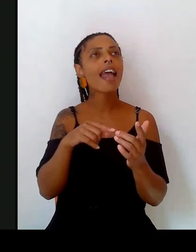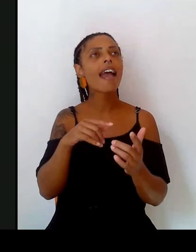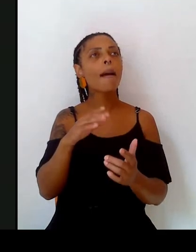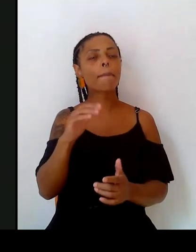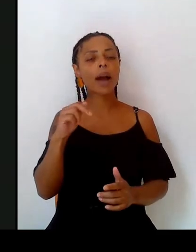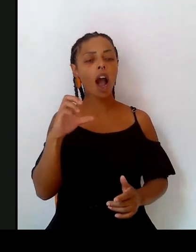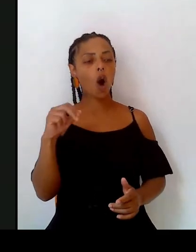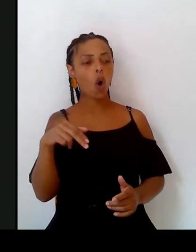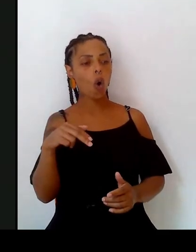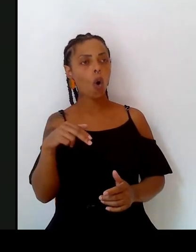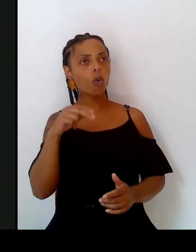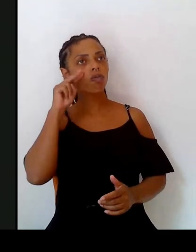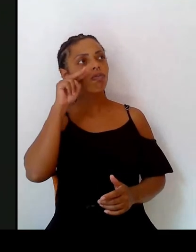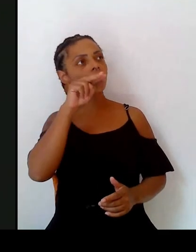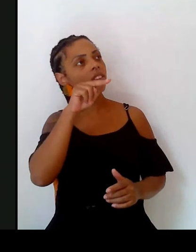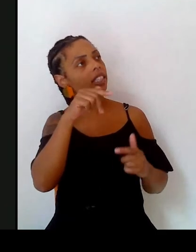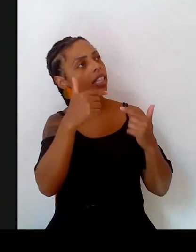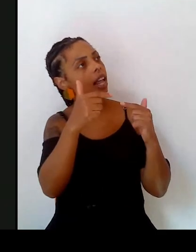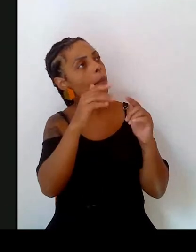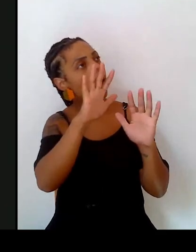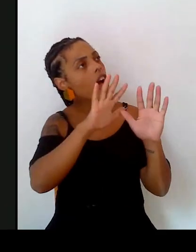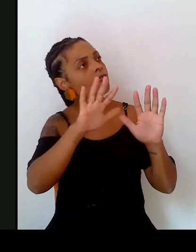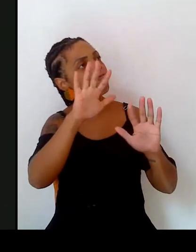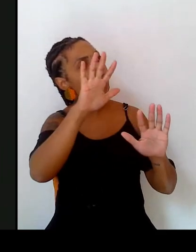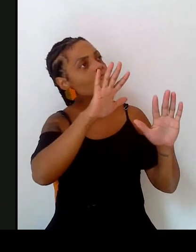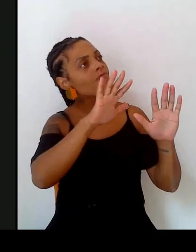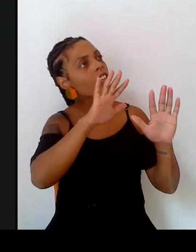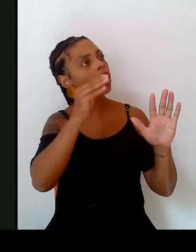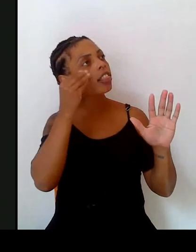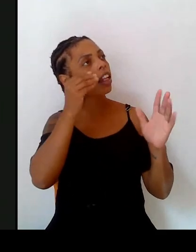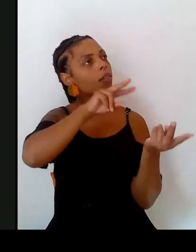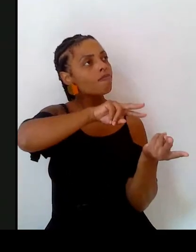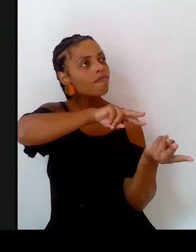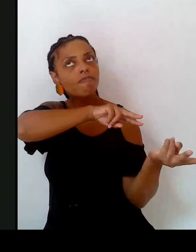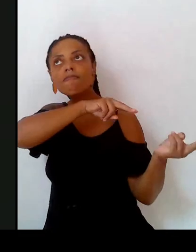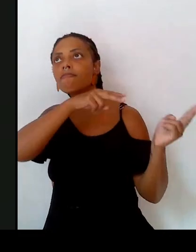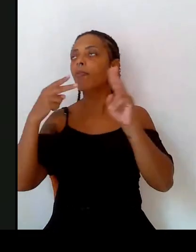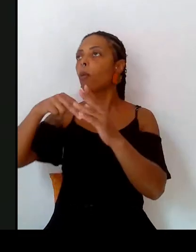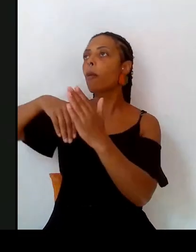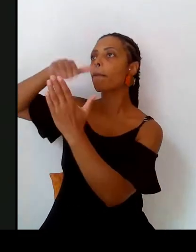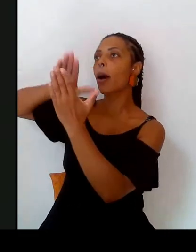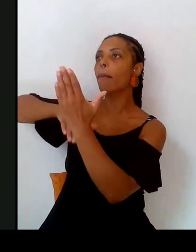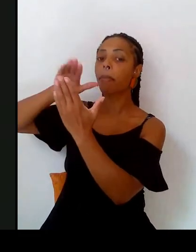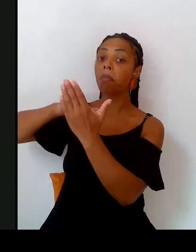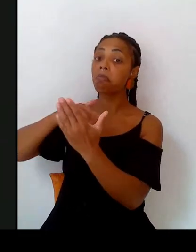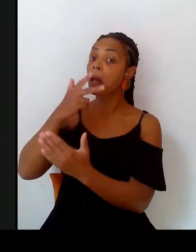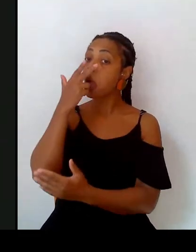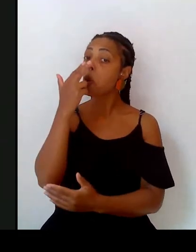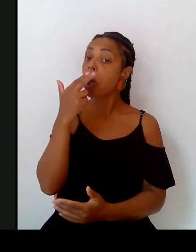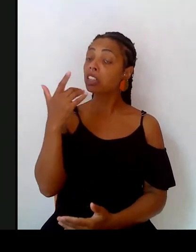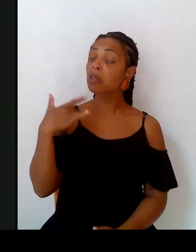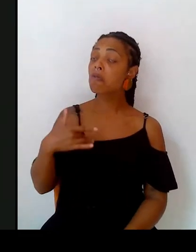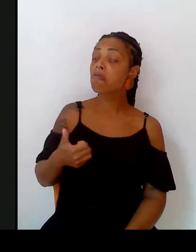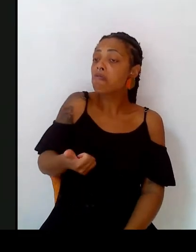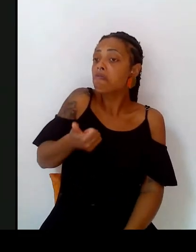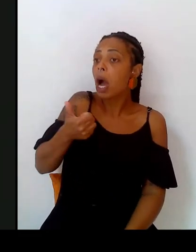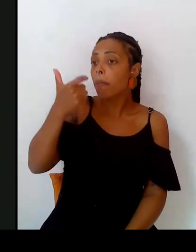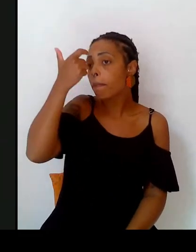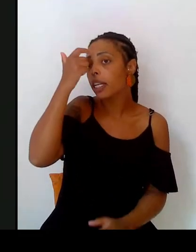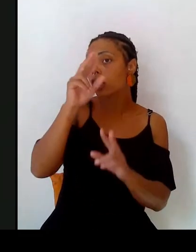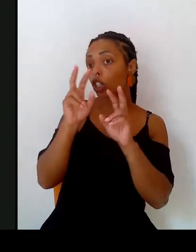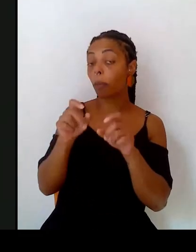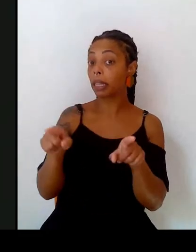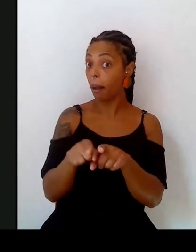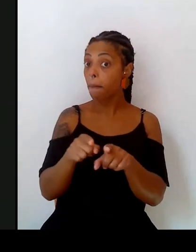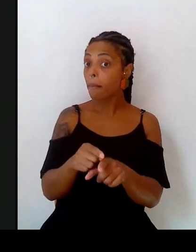trabalhava e fazia de certa forma uma transposição para tela eu acho que é útil pensar sobre isso e também acho que seria útil